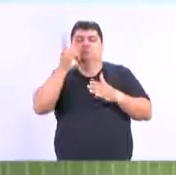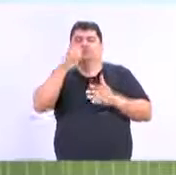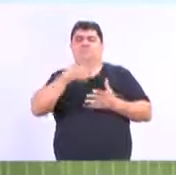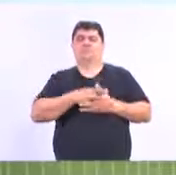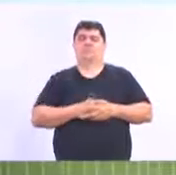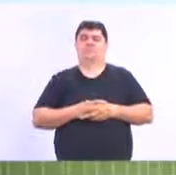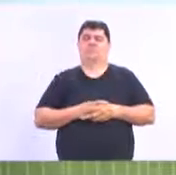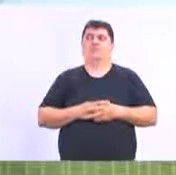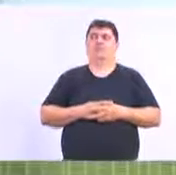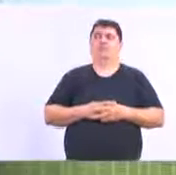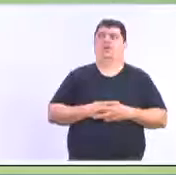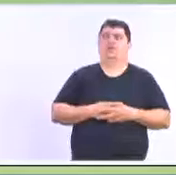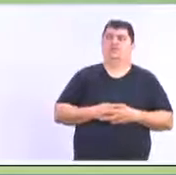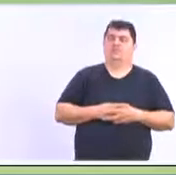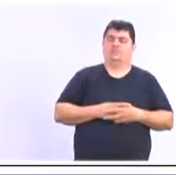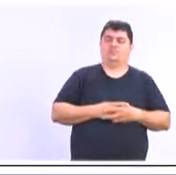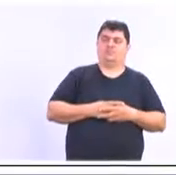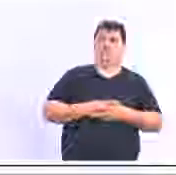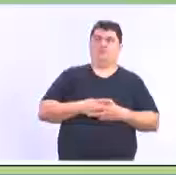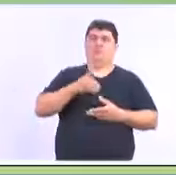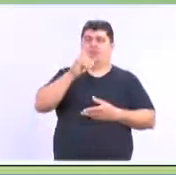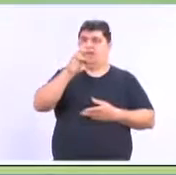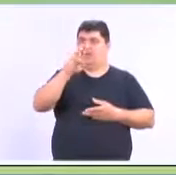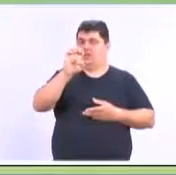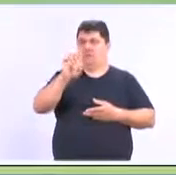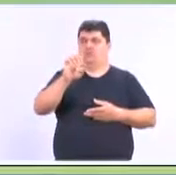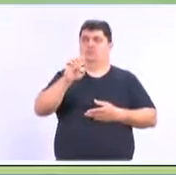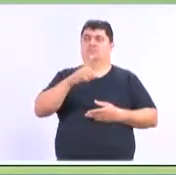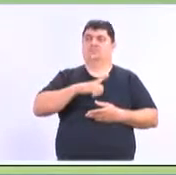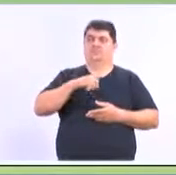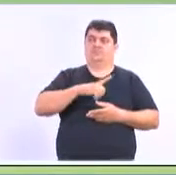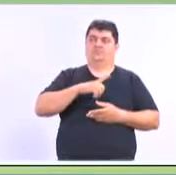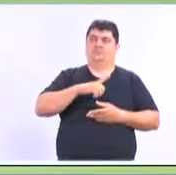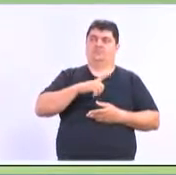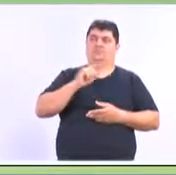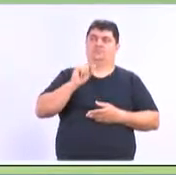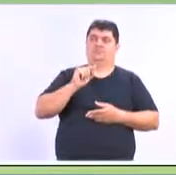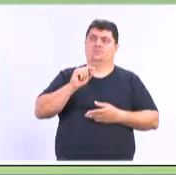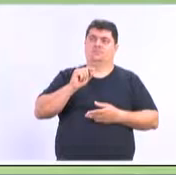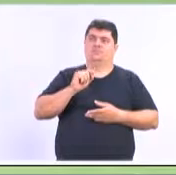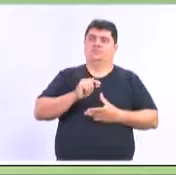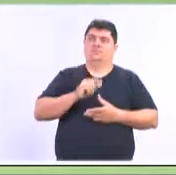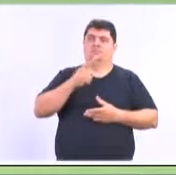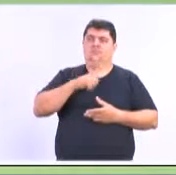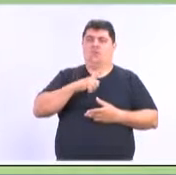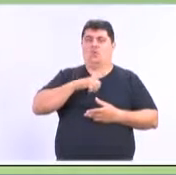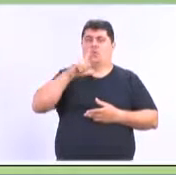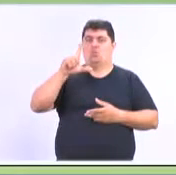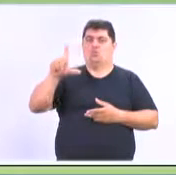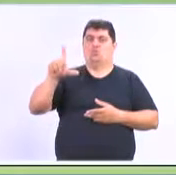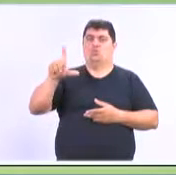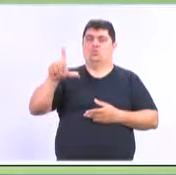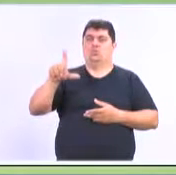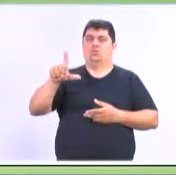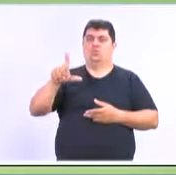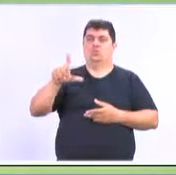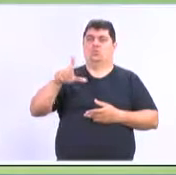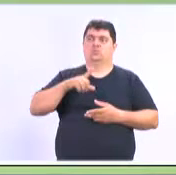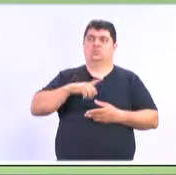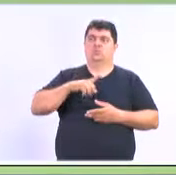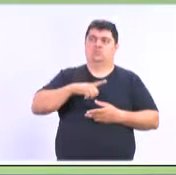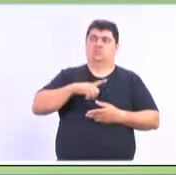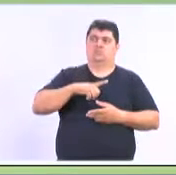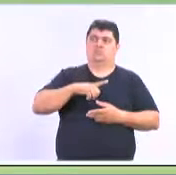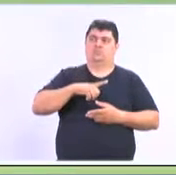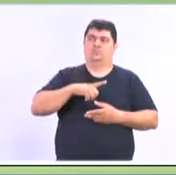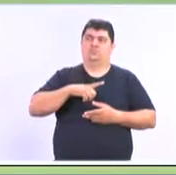caixa. Seguindo com a DRE, a gente parte para um outro aqui, que faz parte também da